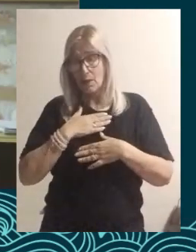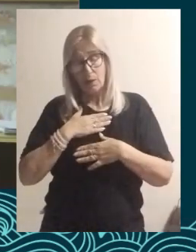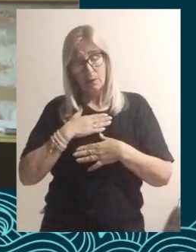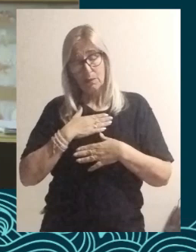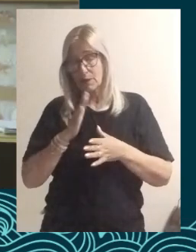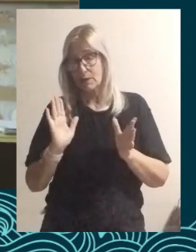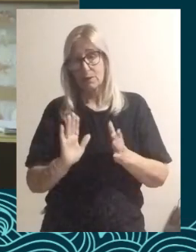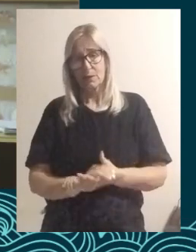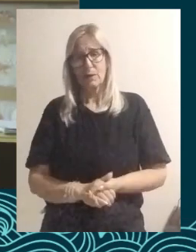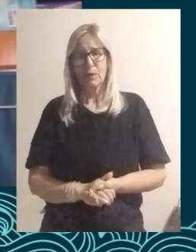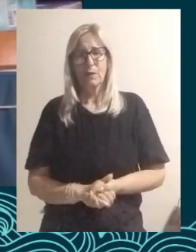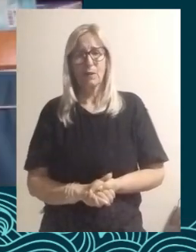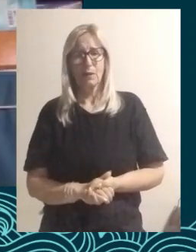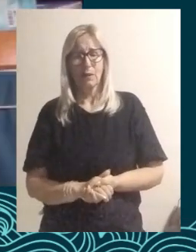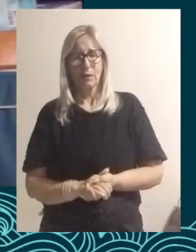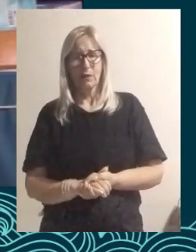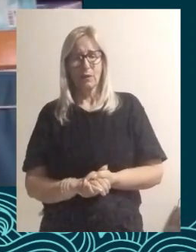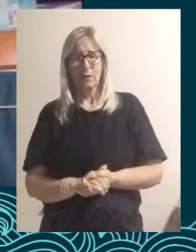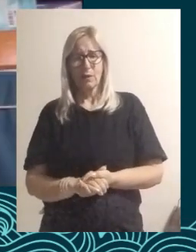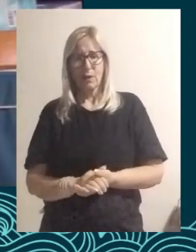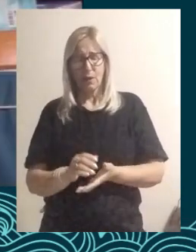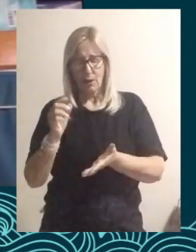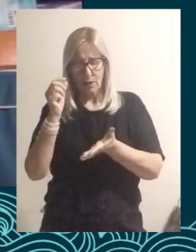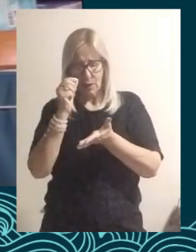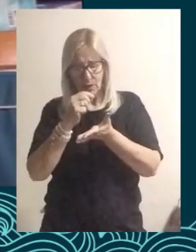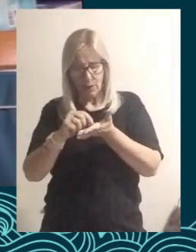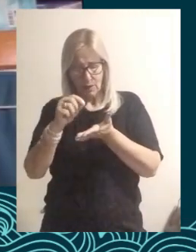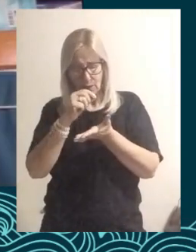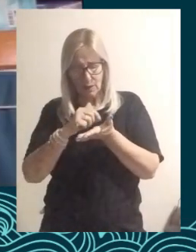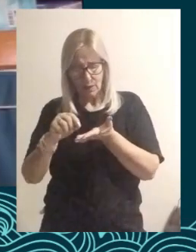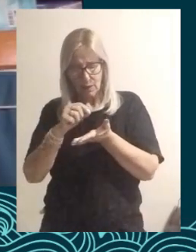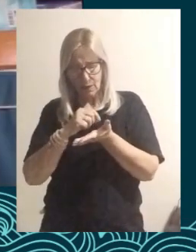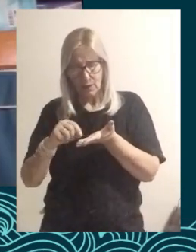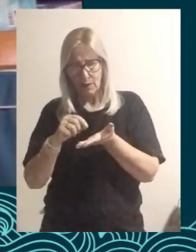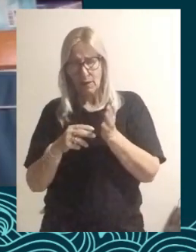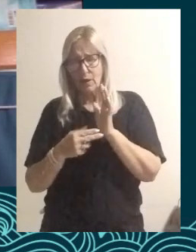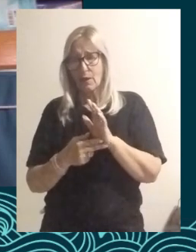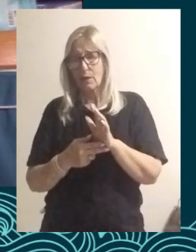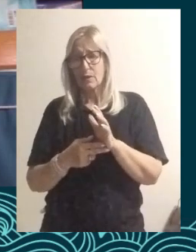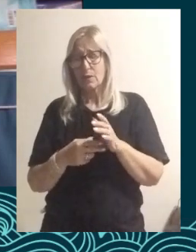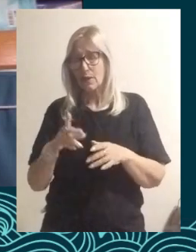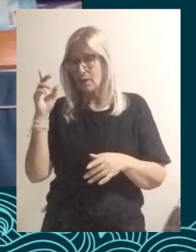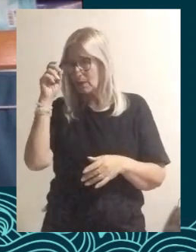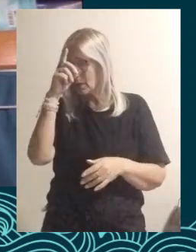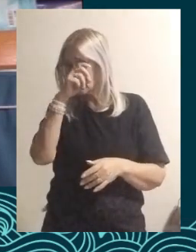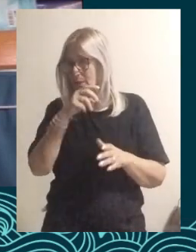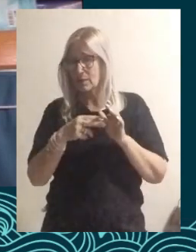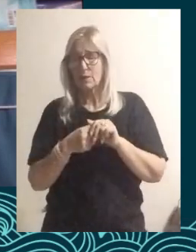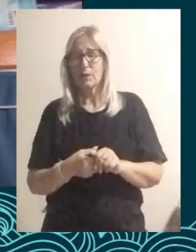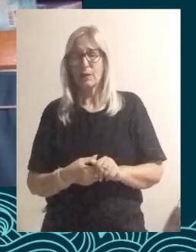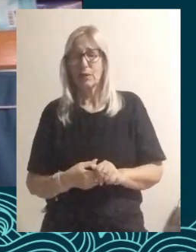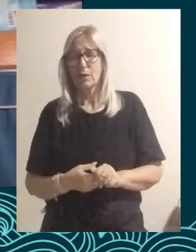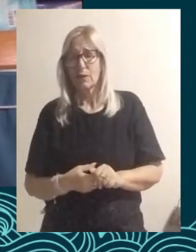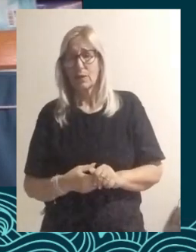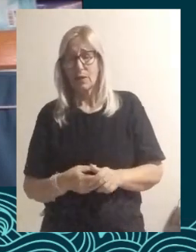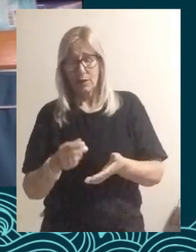Para nós Sim. mesmos. Os diários também ajudam a gente a colocar em palavras às vezes coisas que atrapalham a gente. Eu vejo que